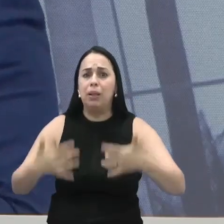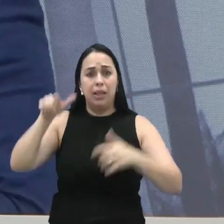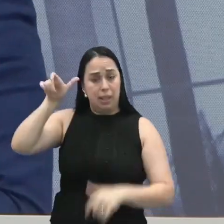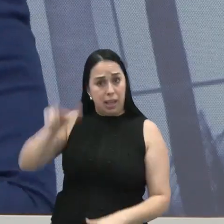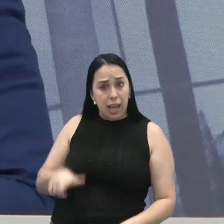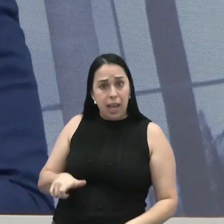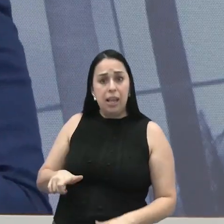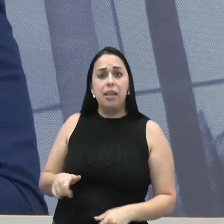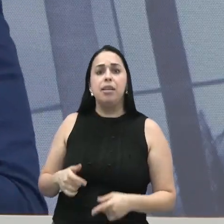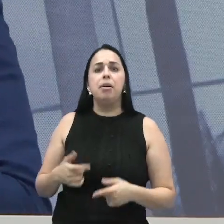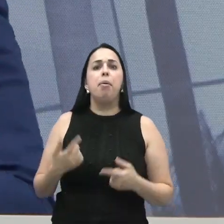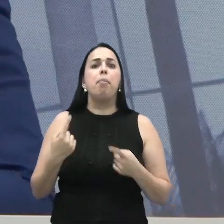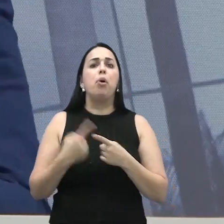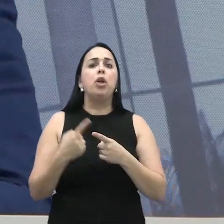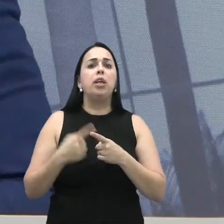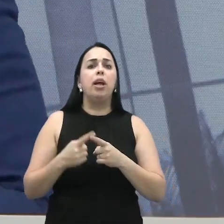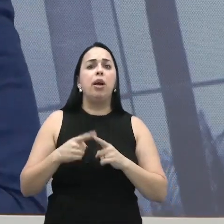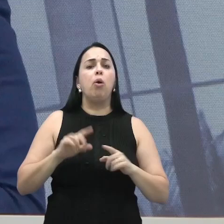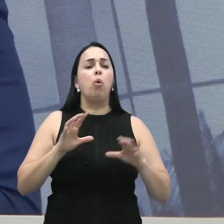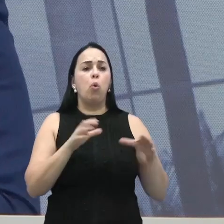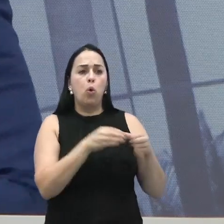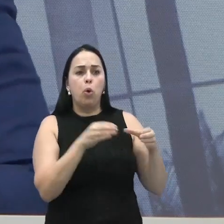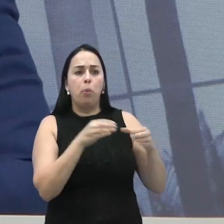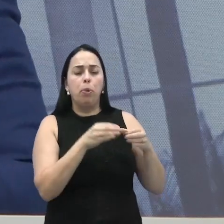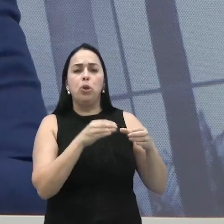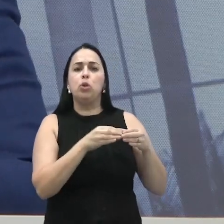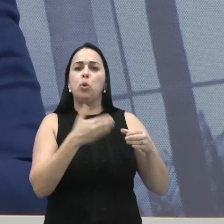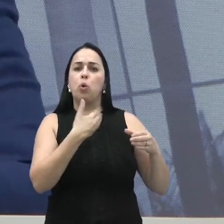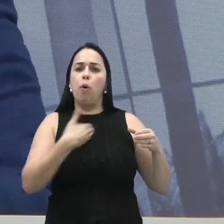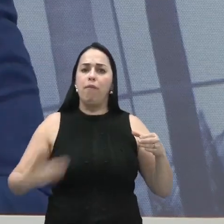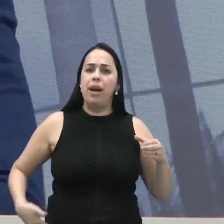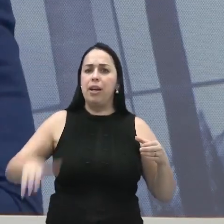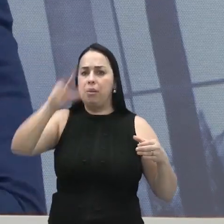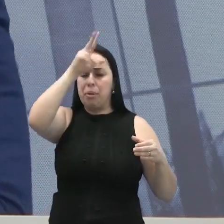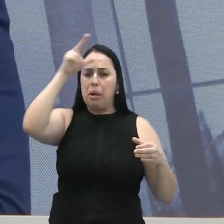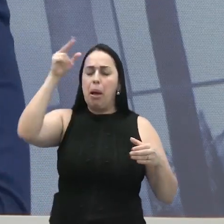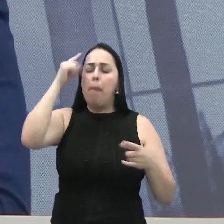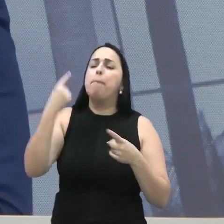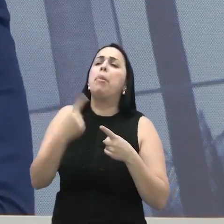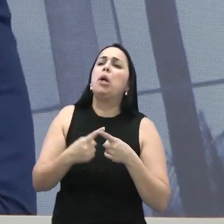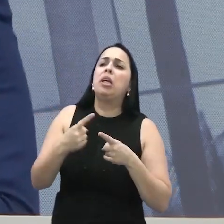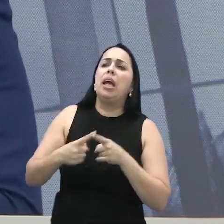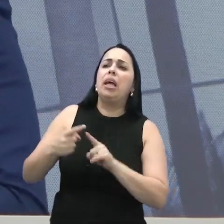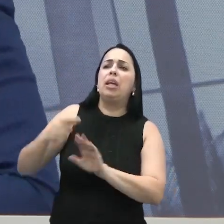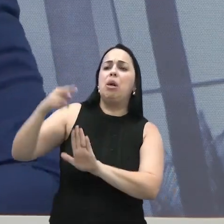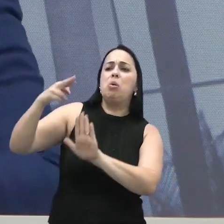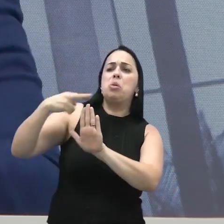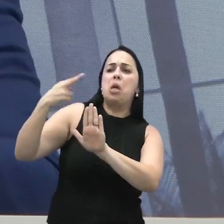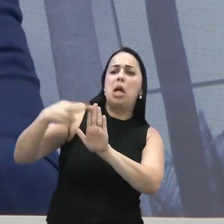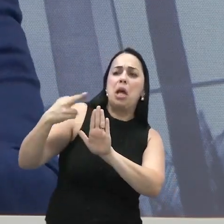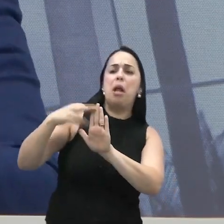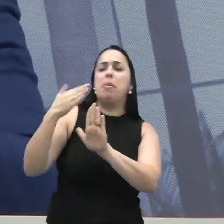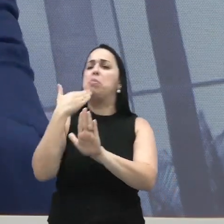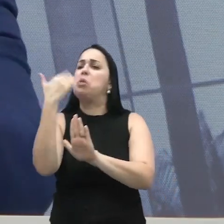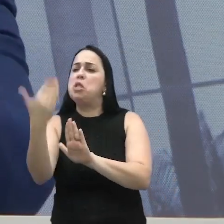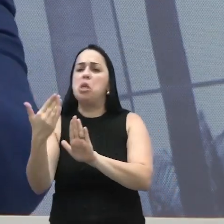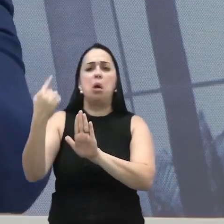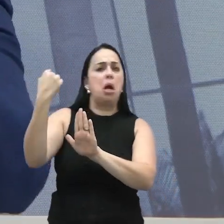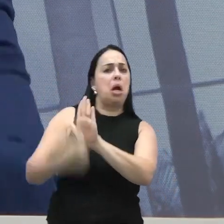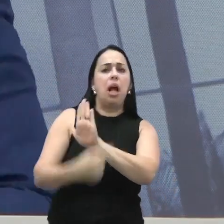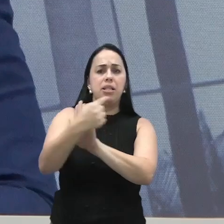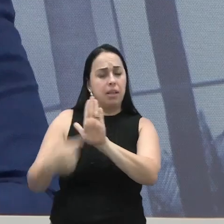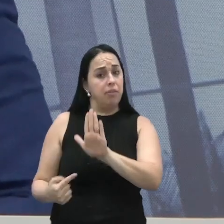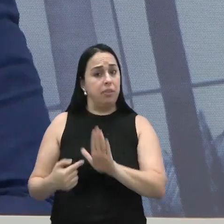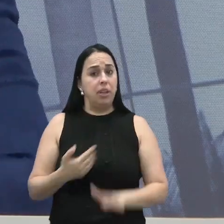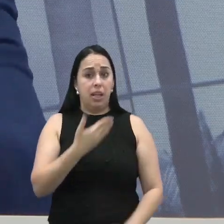O parlamentar explicou por que a base governista teria barrado alguns requerimentos durante as últimas sessões. De